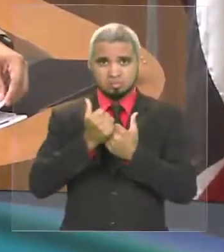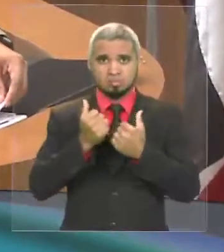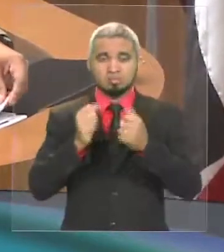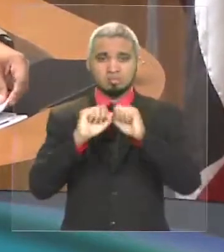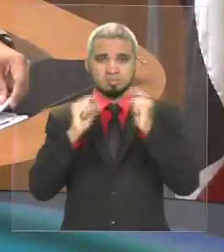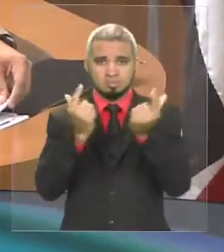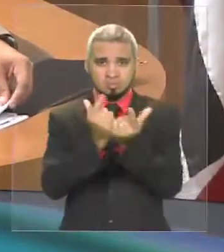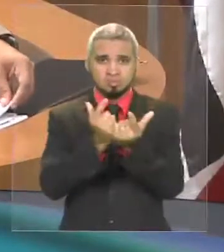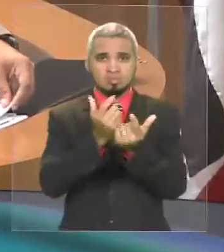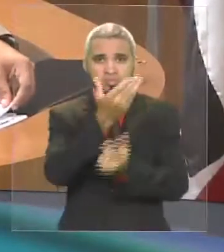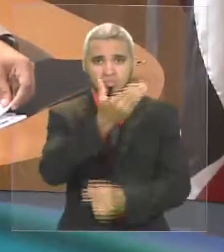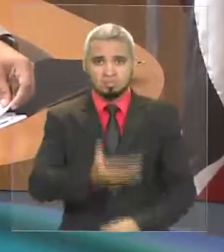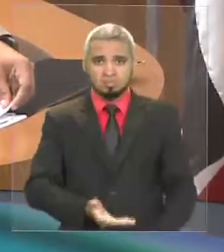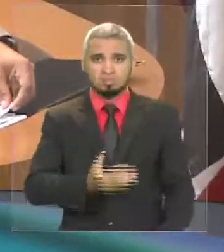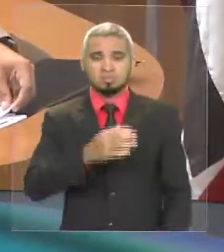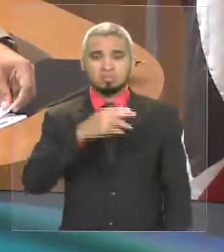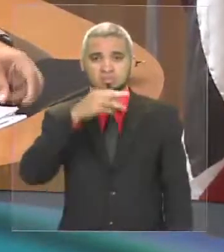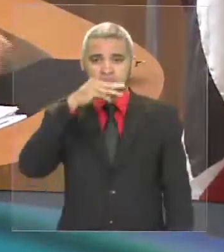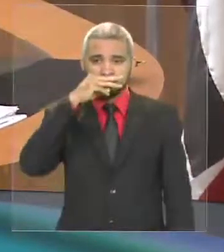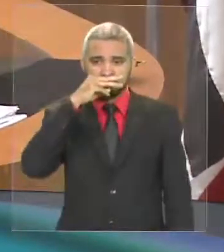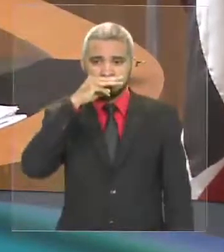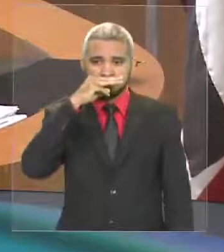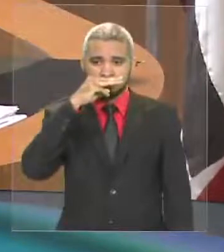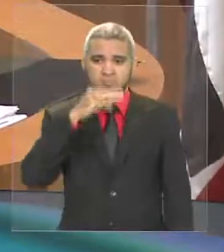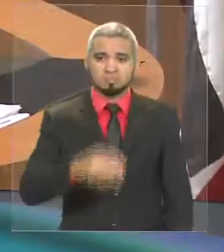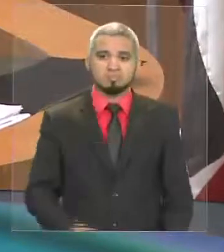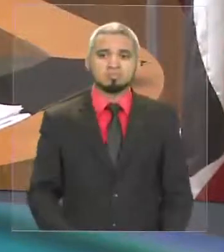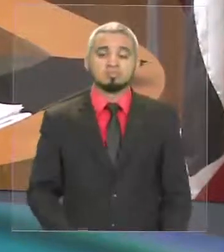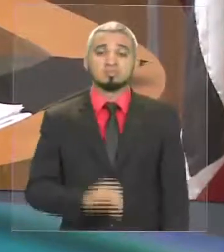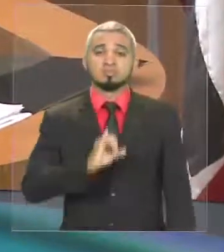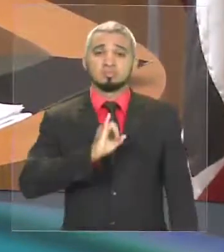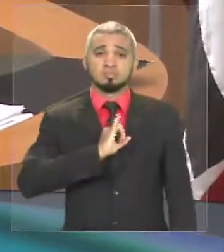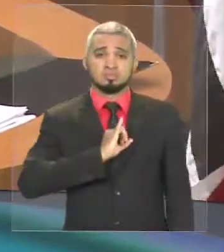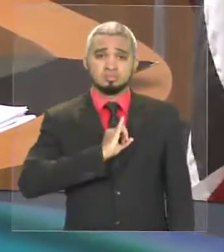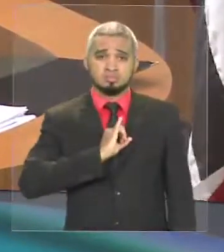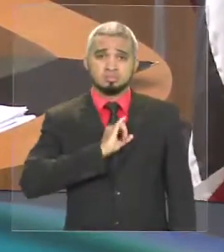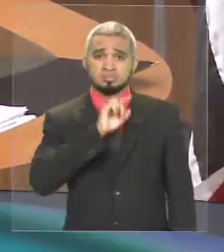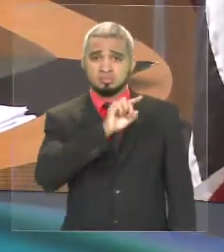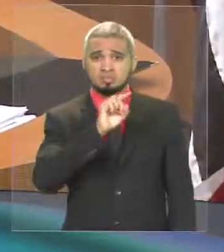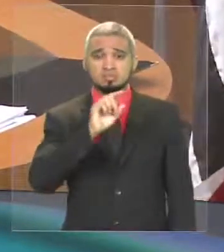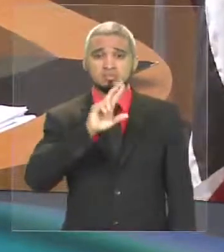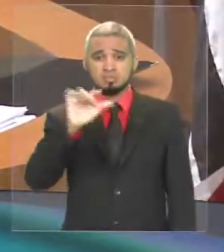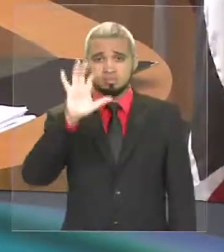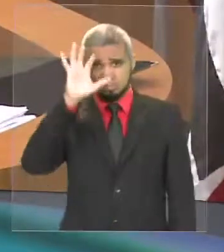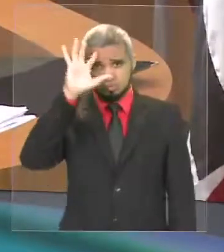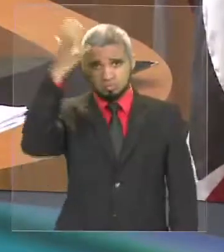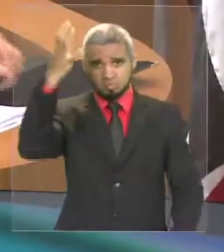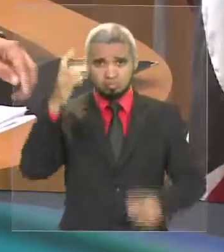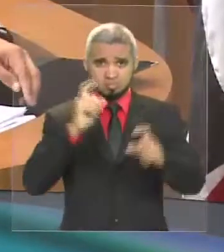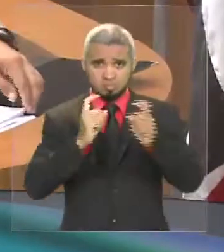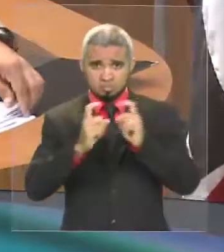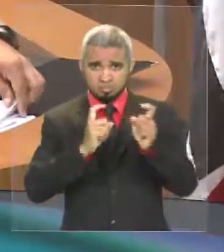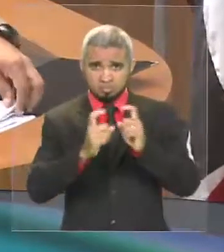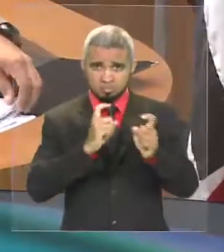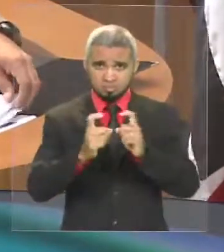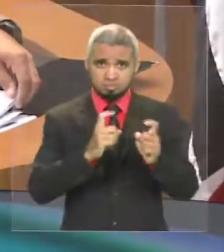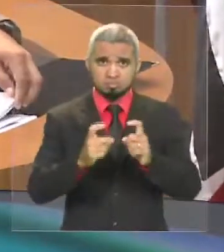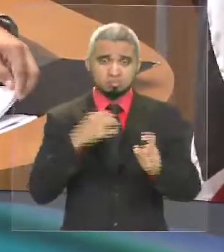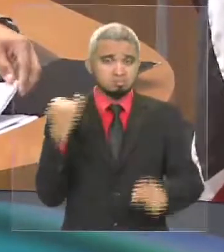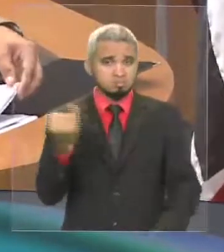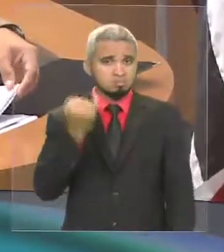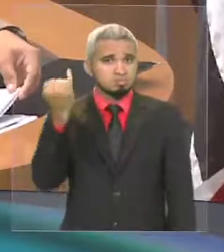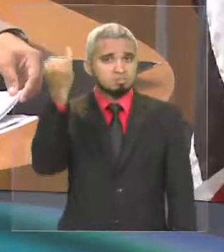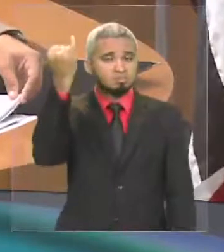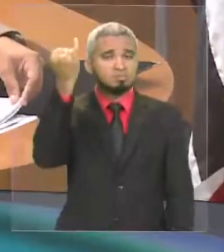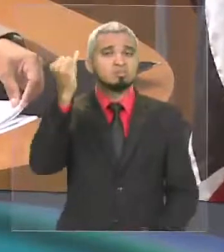presidente Humberto Coutinho. Imperatriz será palco de uma grande reunião, de uma reunião de relevância